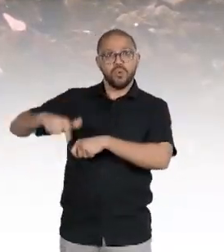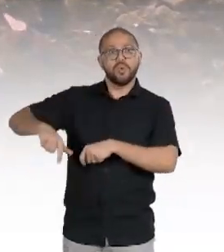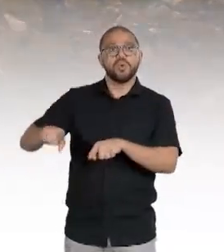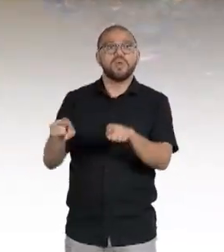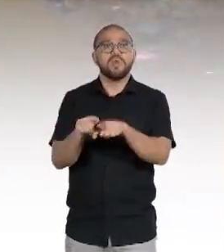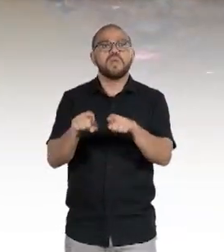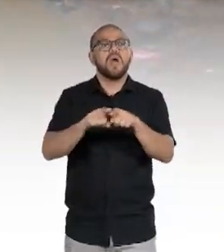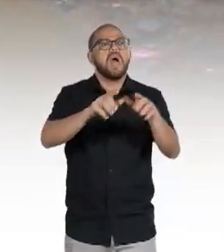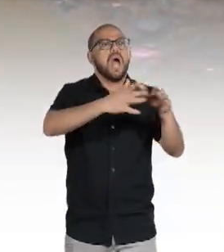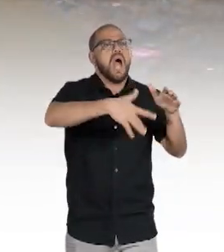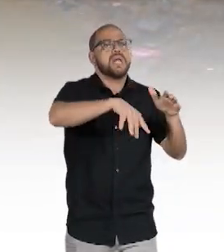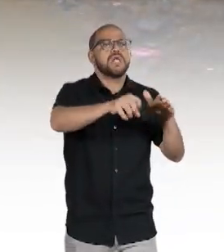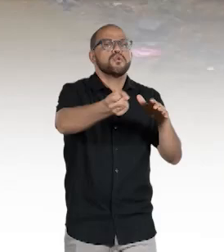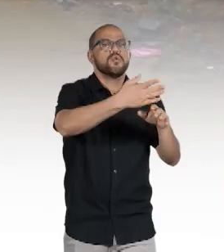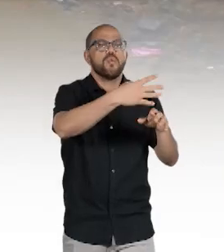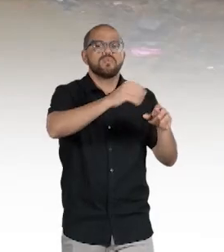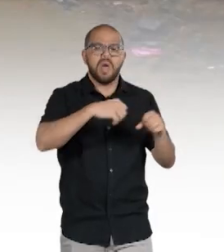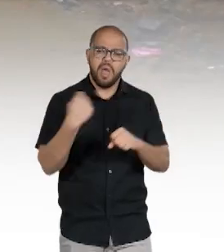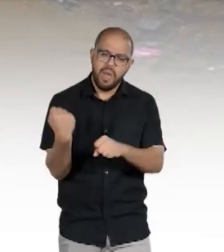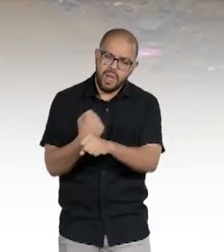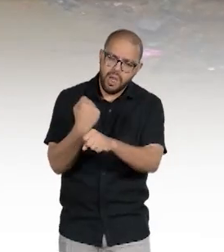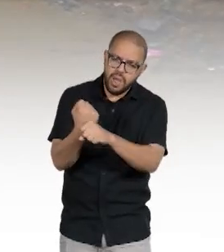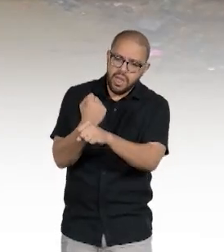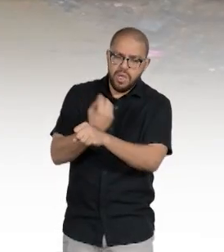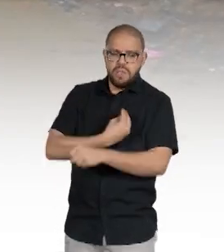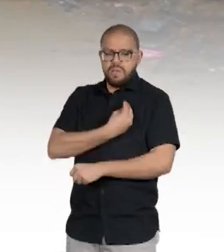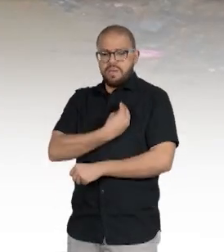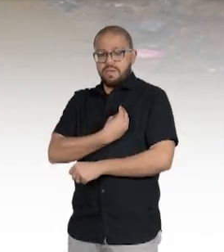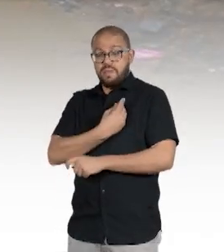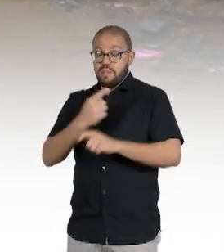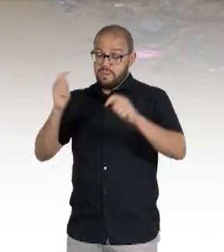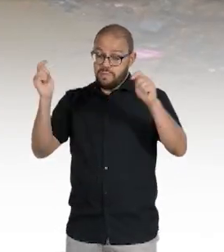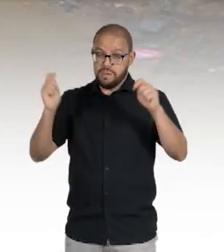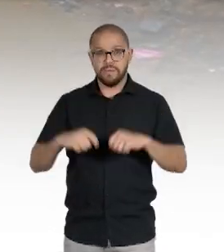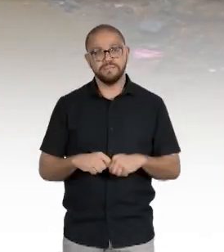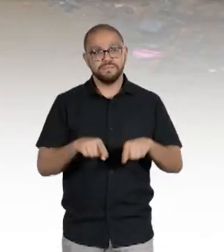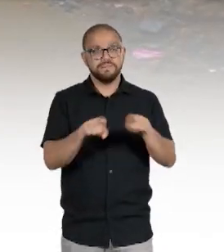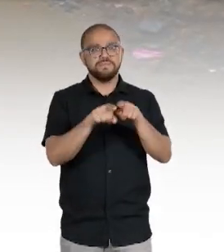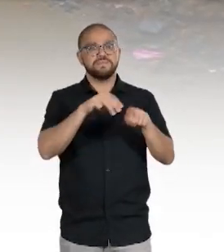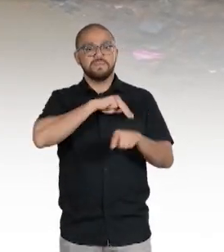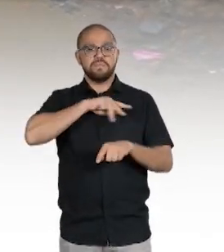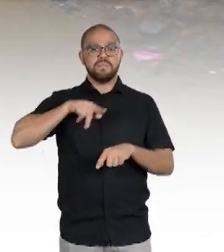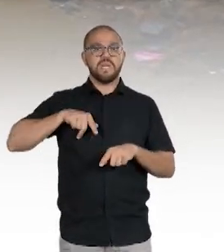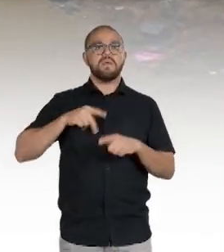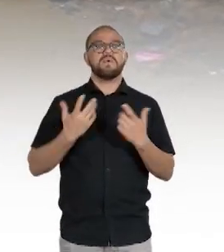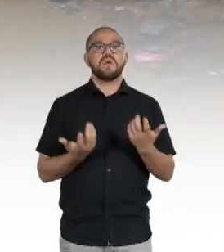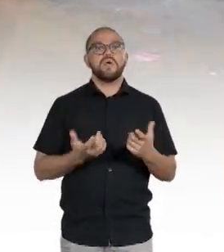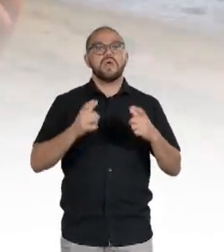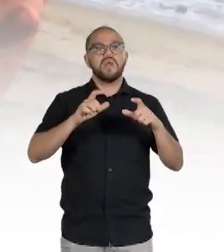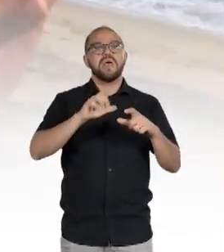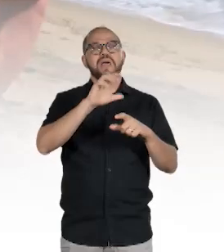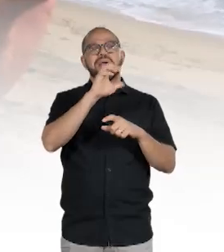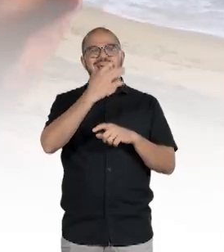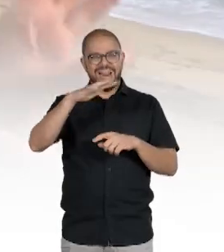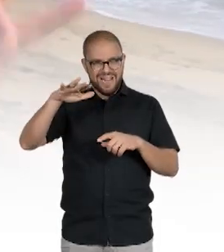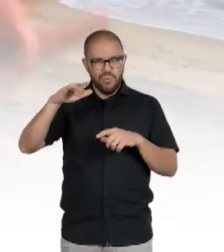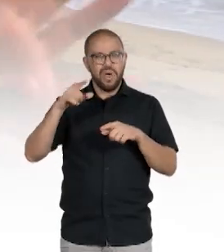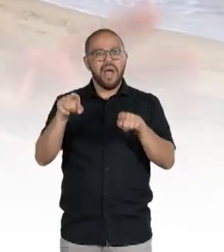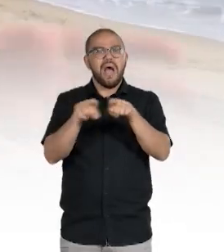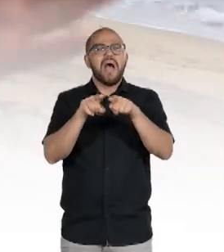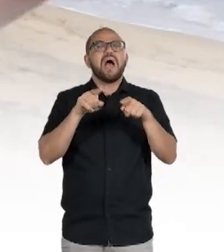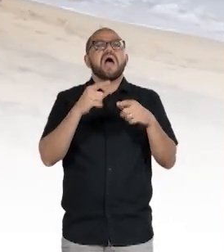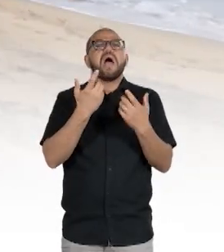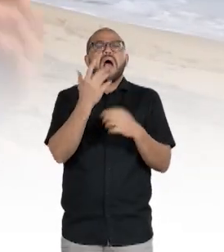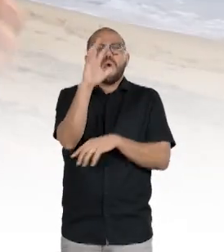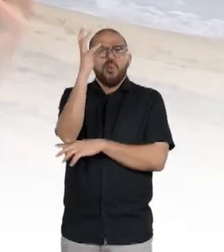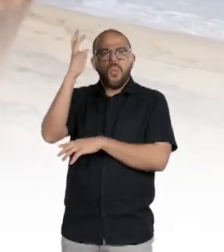identificação de novas áreas para que essas pessoas possam viver. E há uma atuação também no Ministério Público Federal em Caraguatatuba relacionada à questão